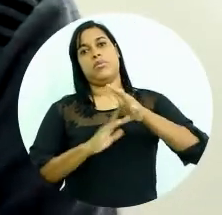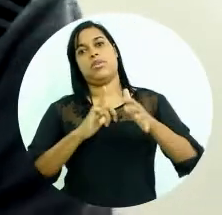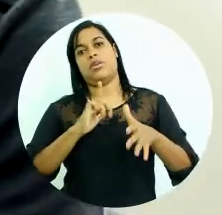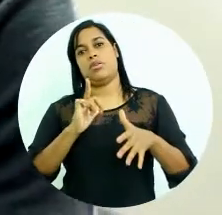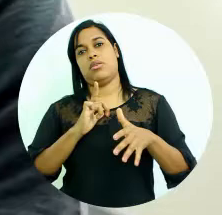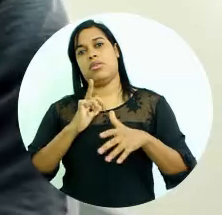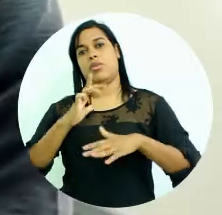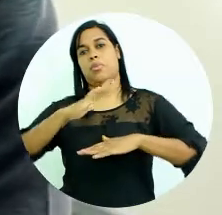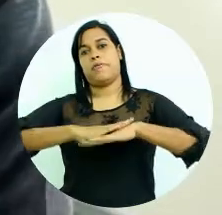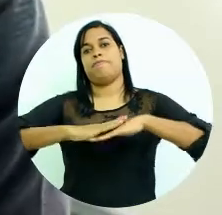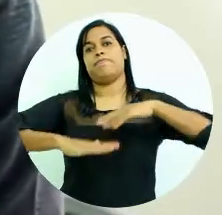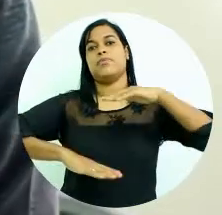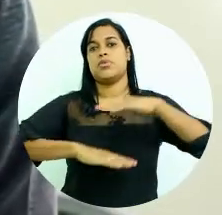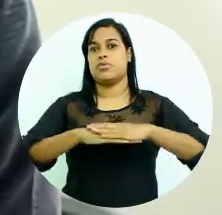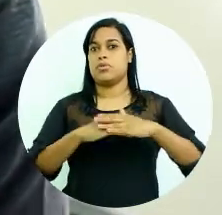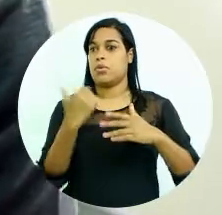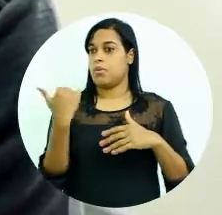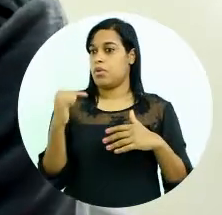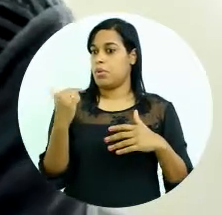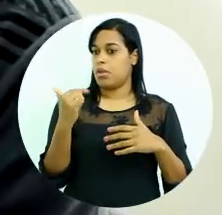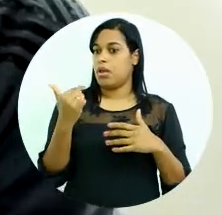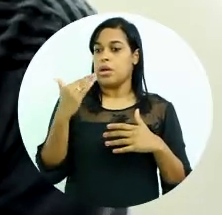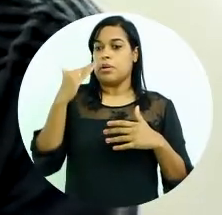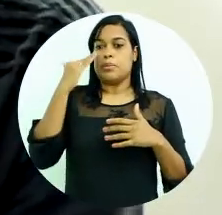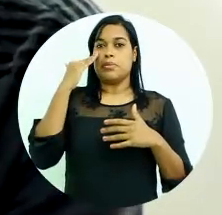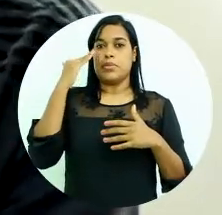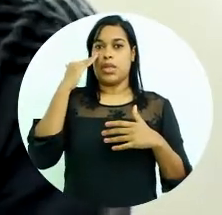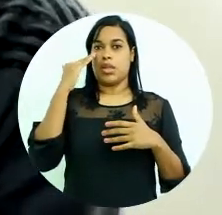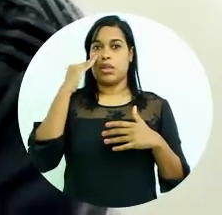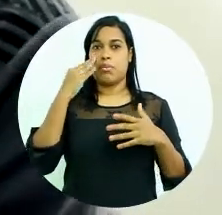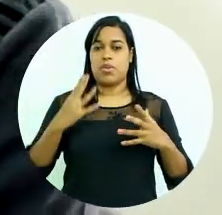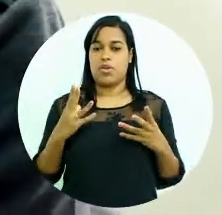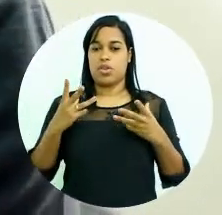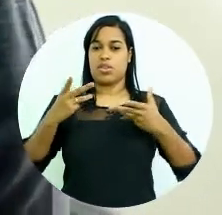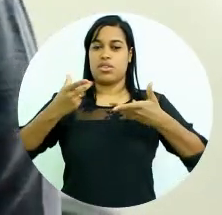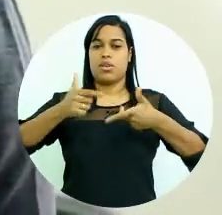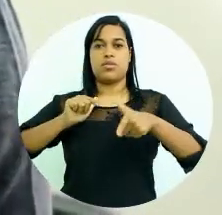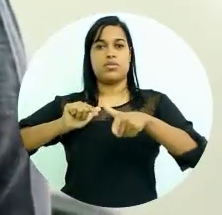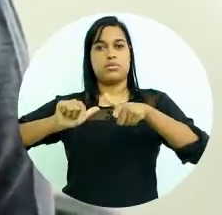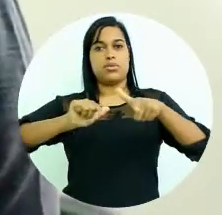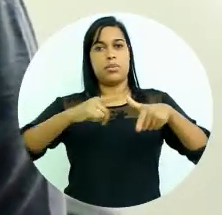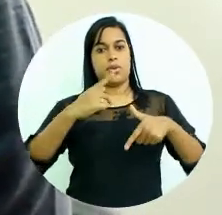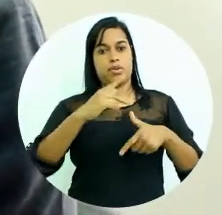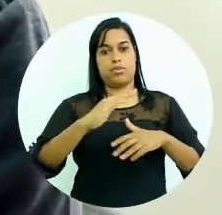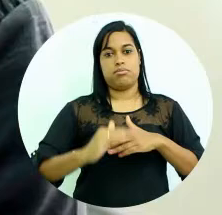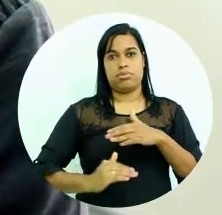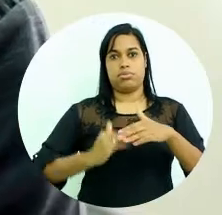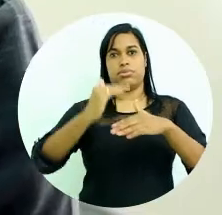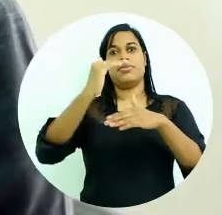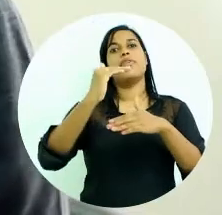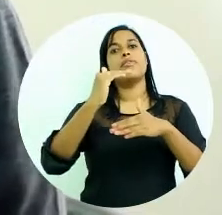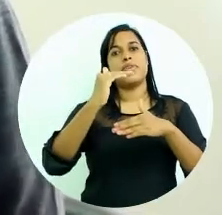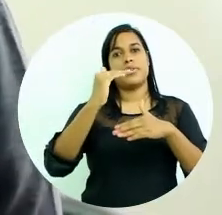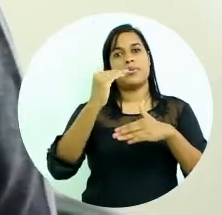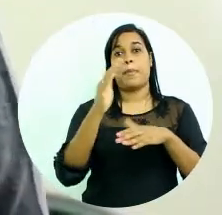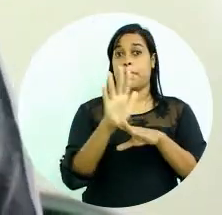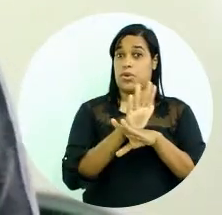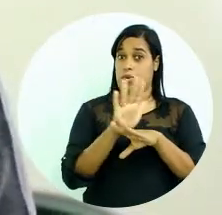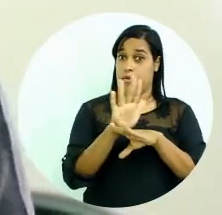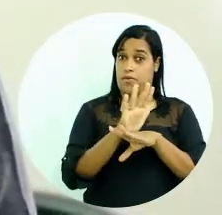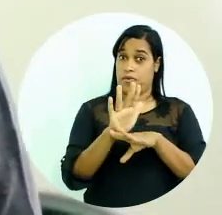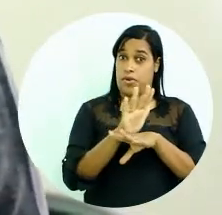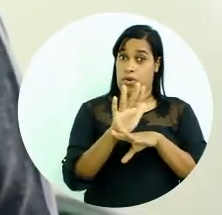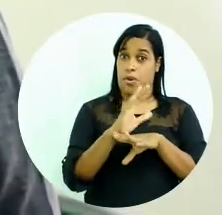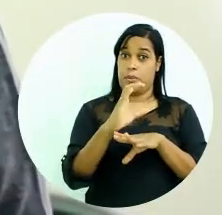limitado a exercer uma determinada função e não tem compreensão de todo o trabalho que ele está produzindo. Então,